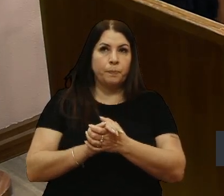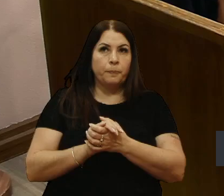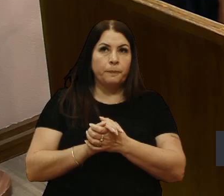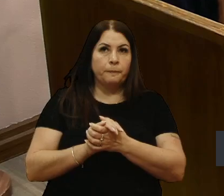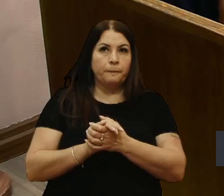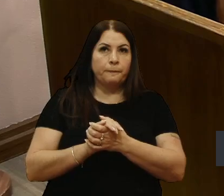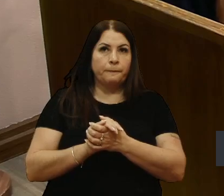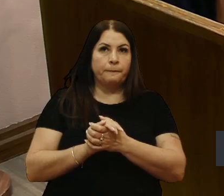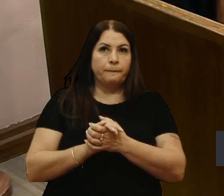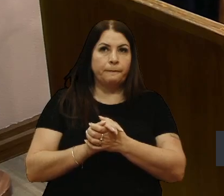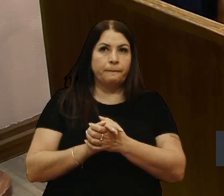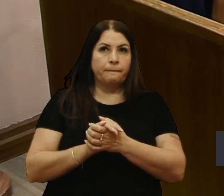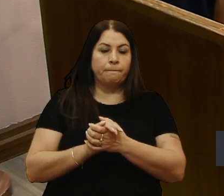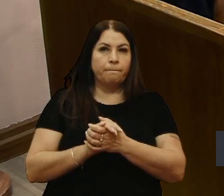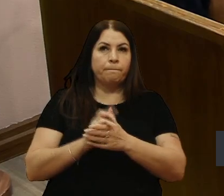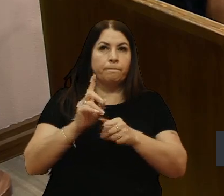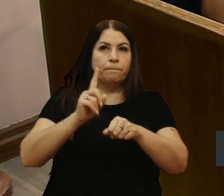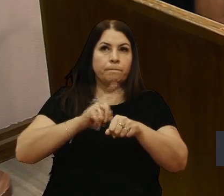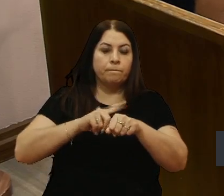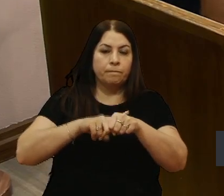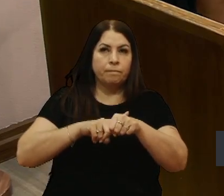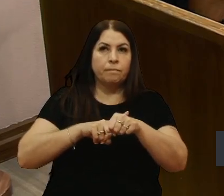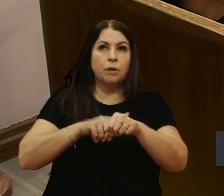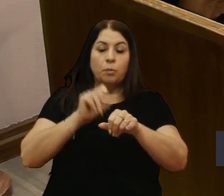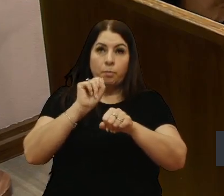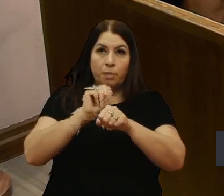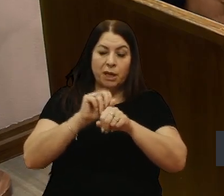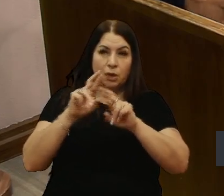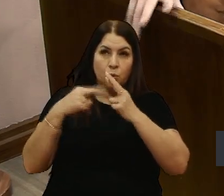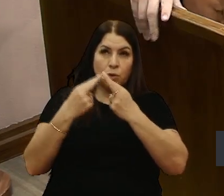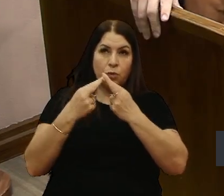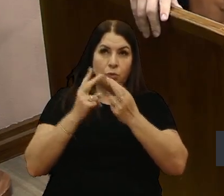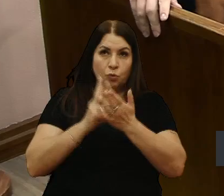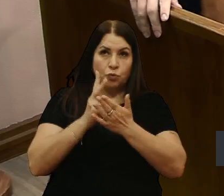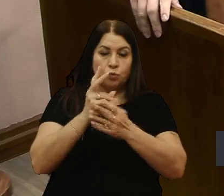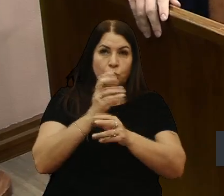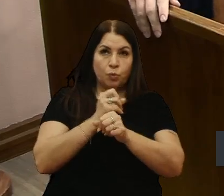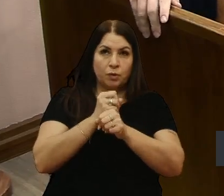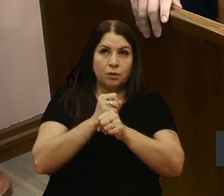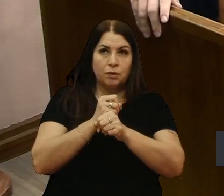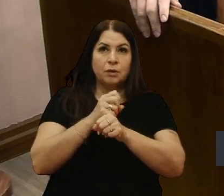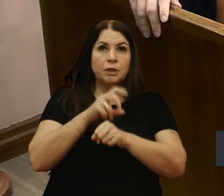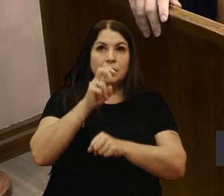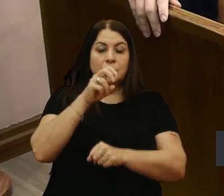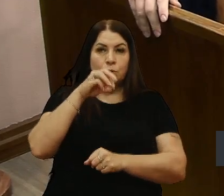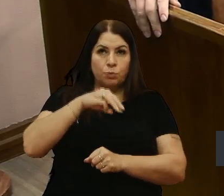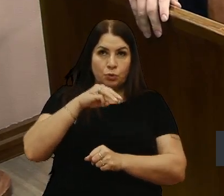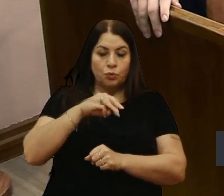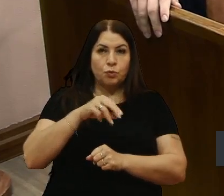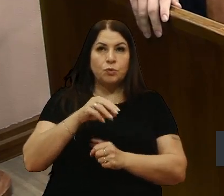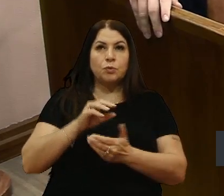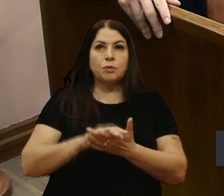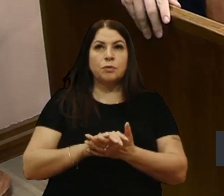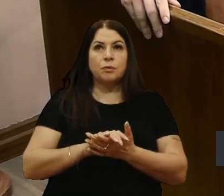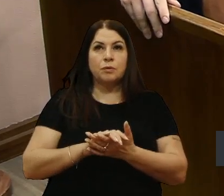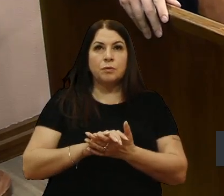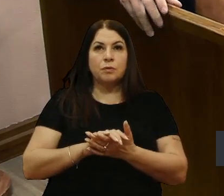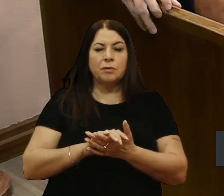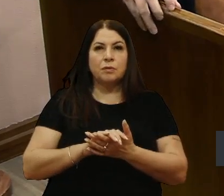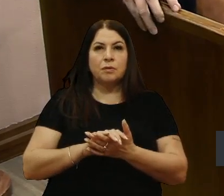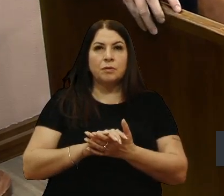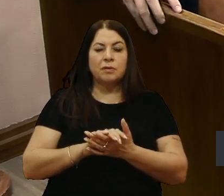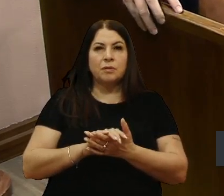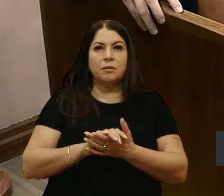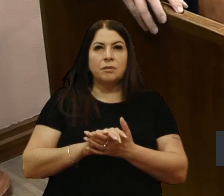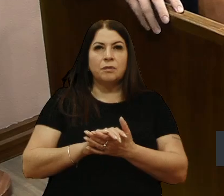da contagem ininterrupta do tempo, quando a gente suspende a sessão, ela sai contando. Então, nós tínhamos 5 minutos ainda, estamos dentro dos 5